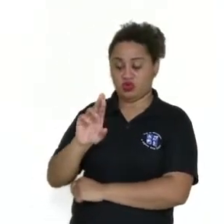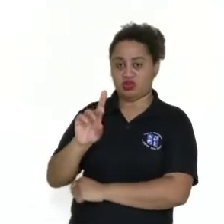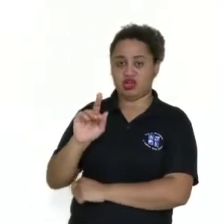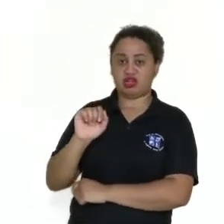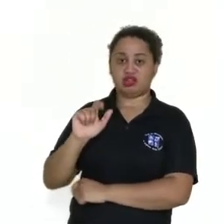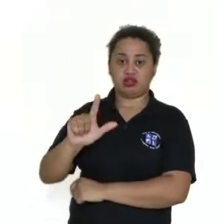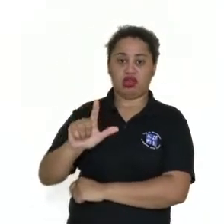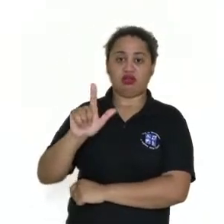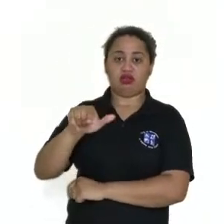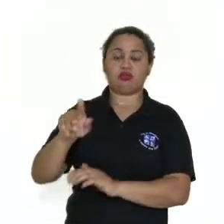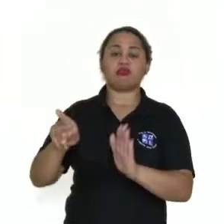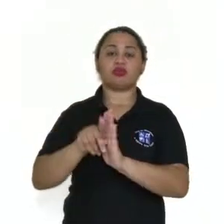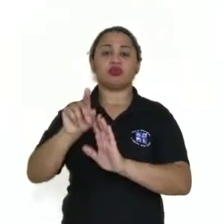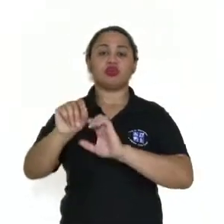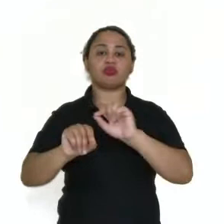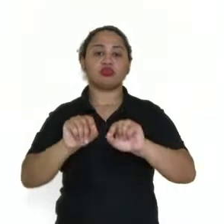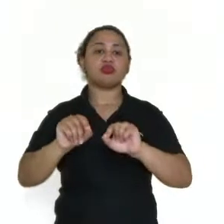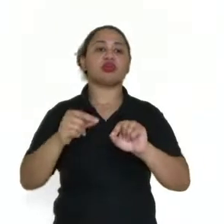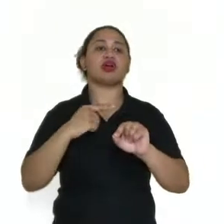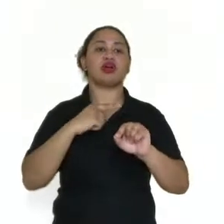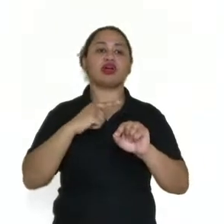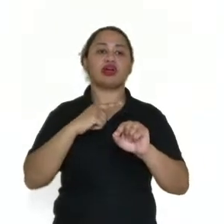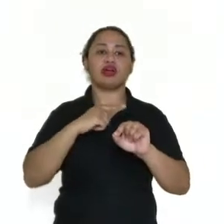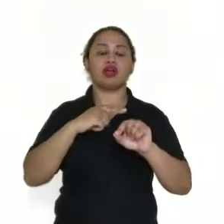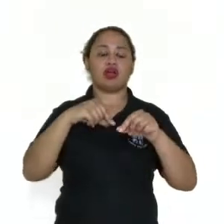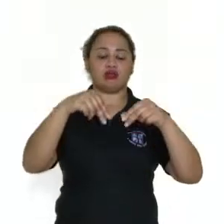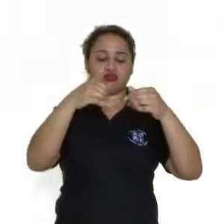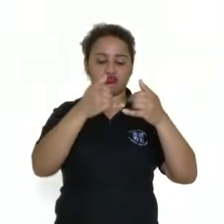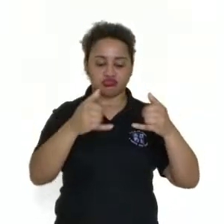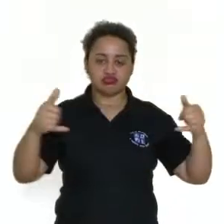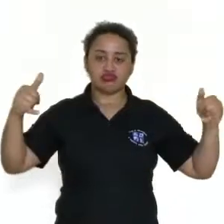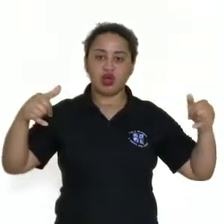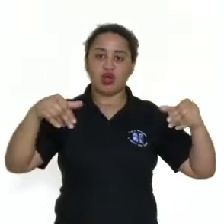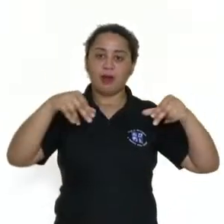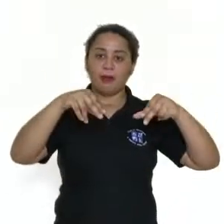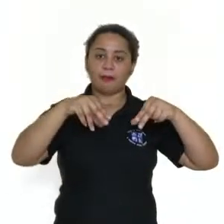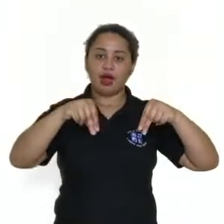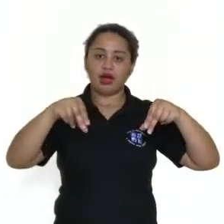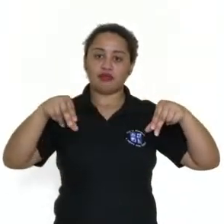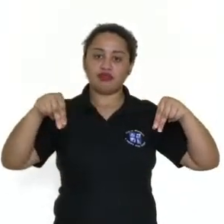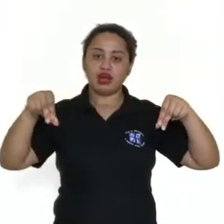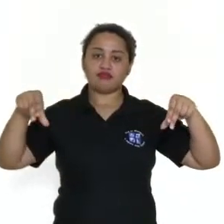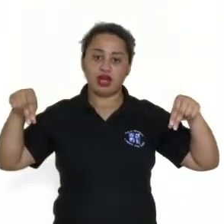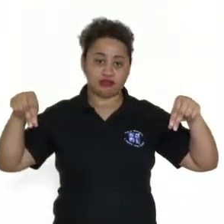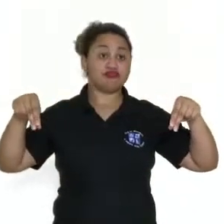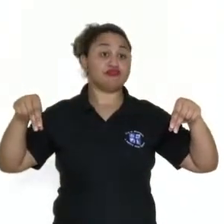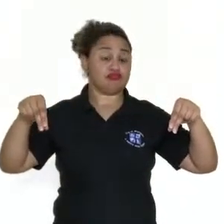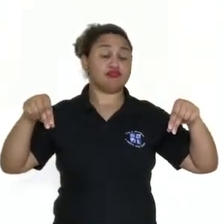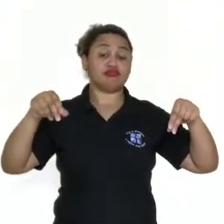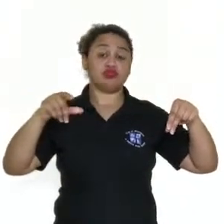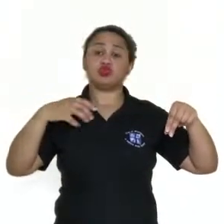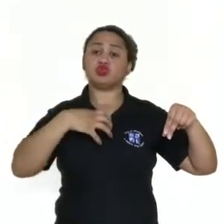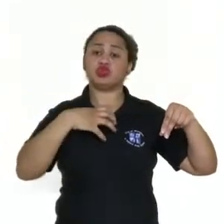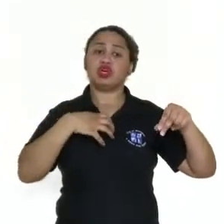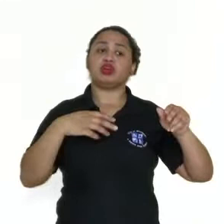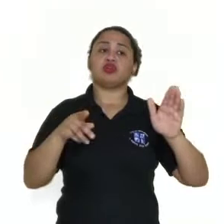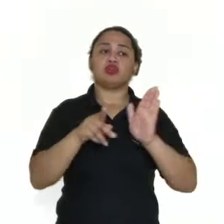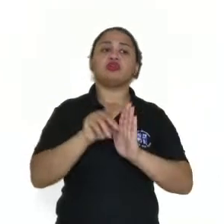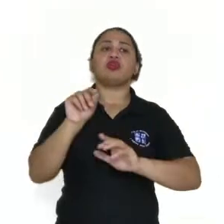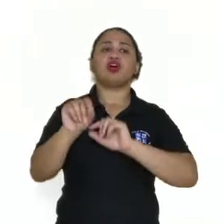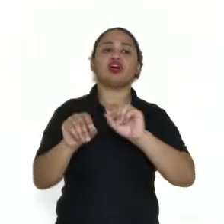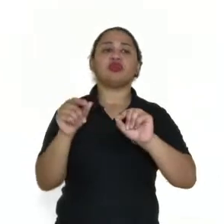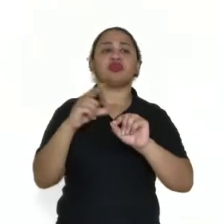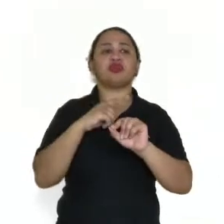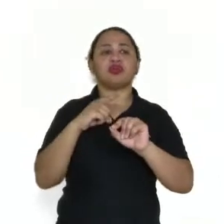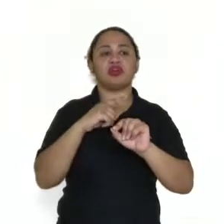faz referência às cordas onde os folhetos ficavam expostos. Seu formato foi inspirado nos cordéis